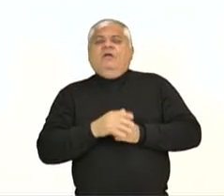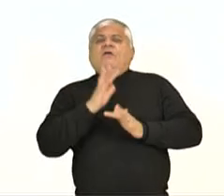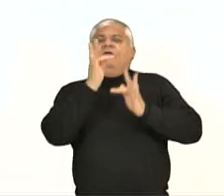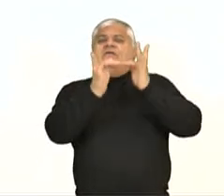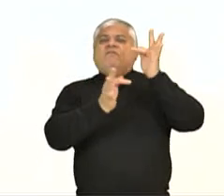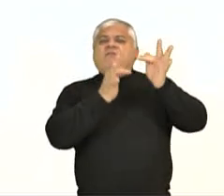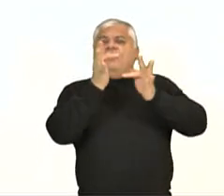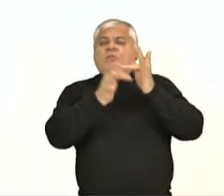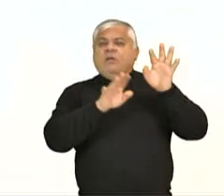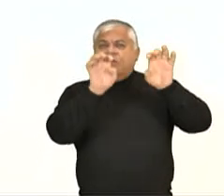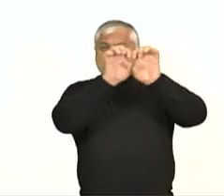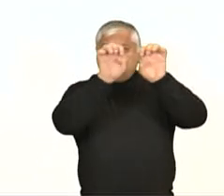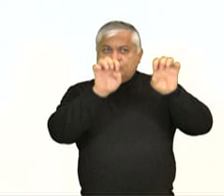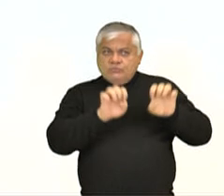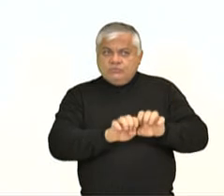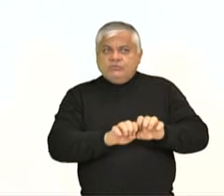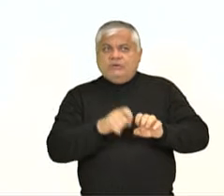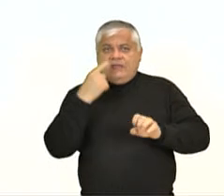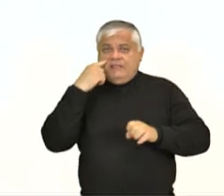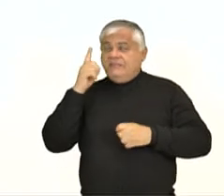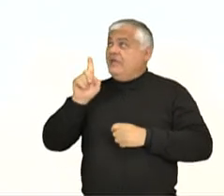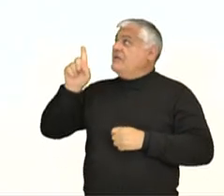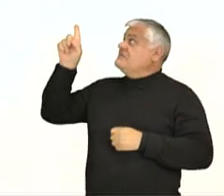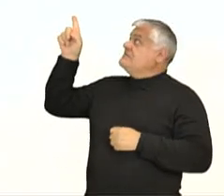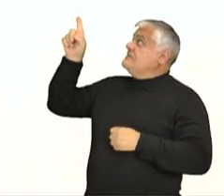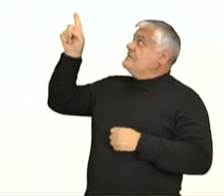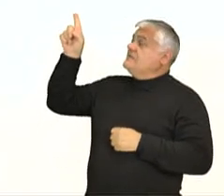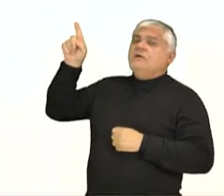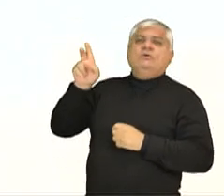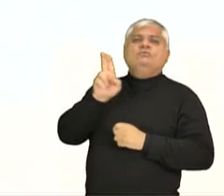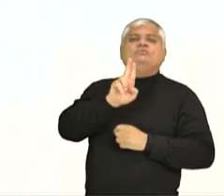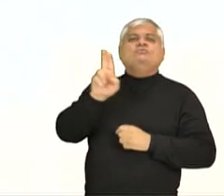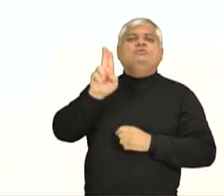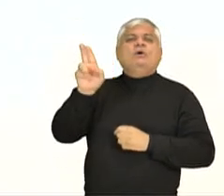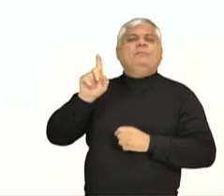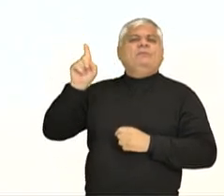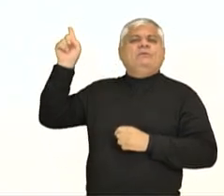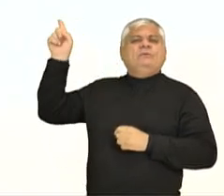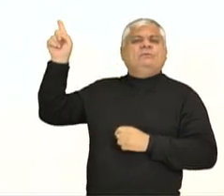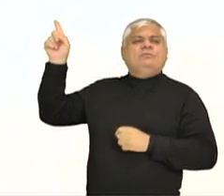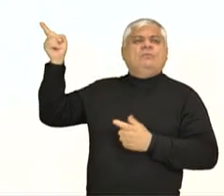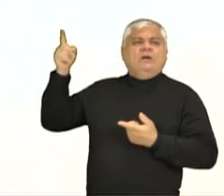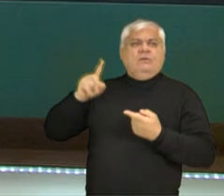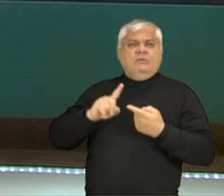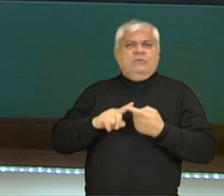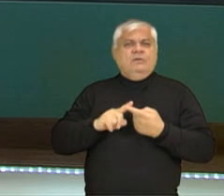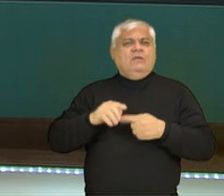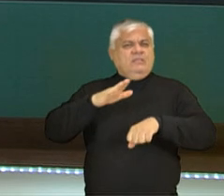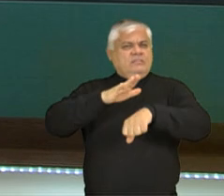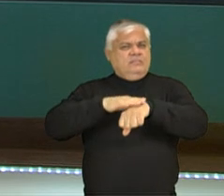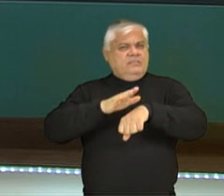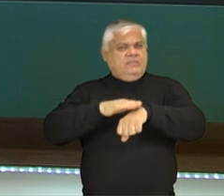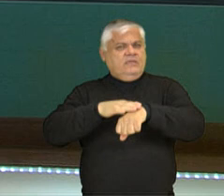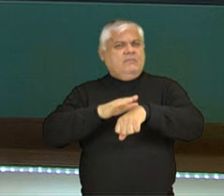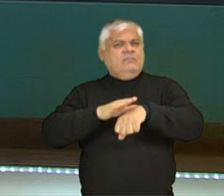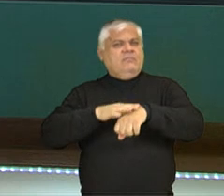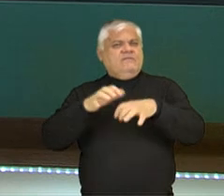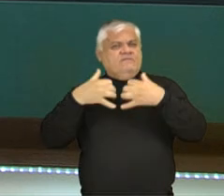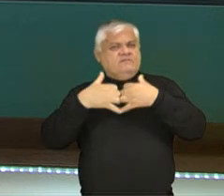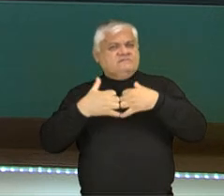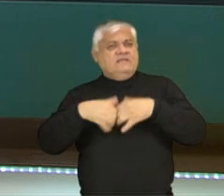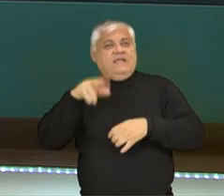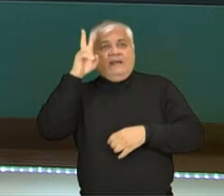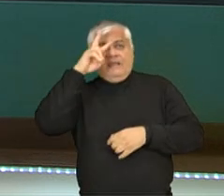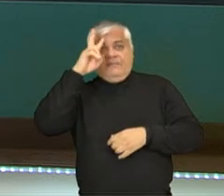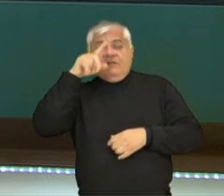a fórmula estrutural, molecular e o nome deste composto abaixo? Eu vou dar um tempo para você,